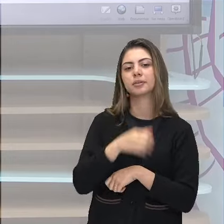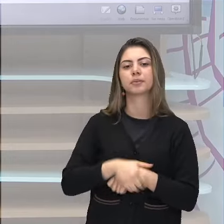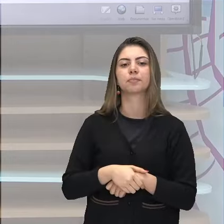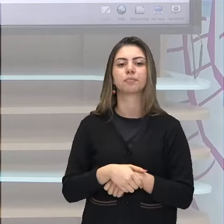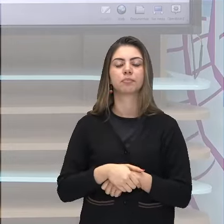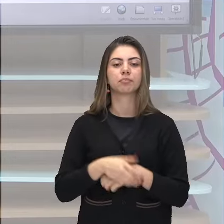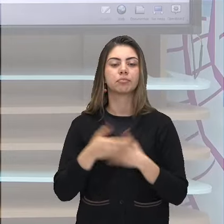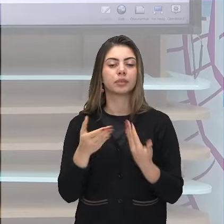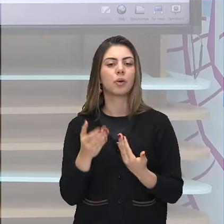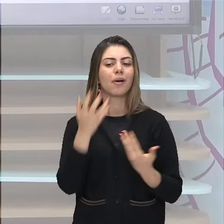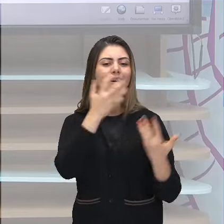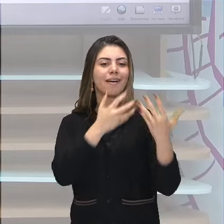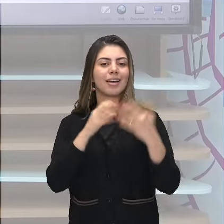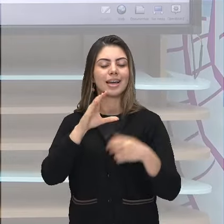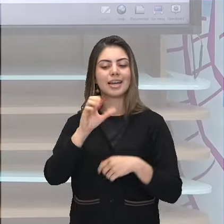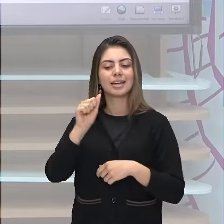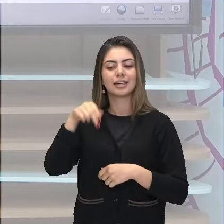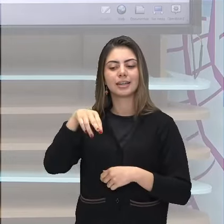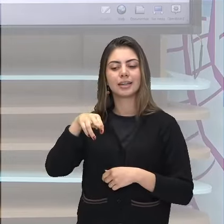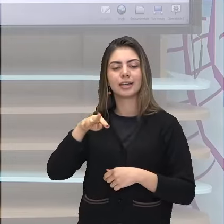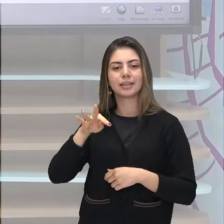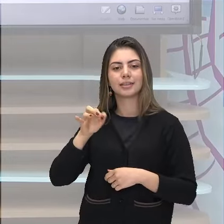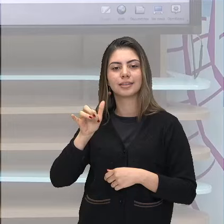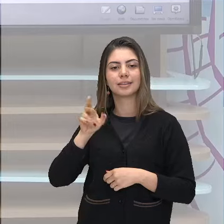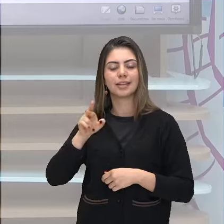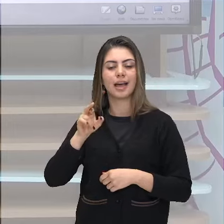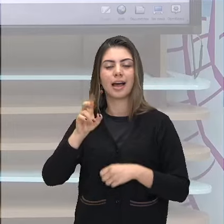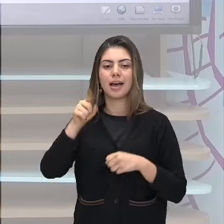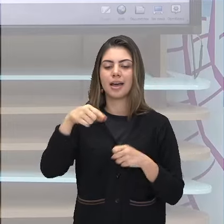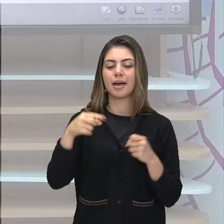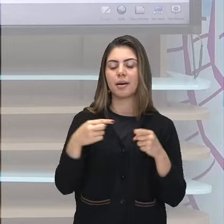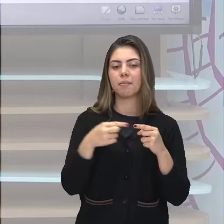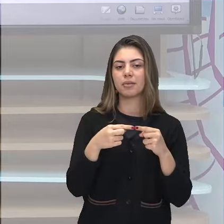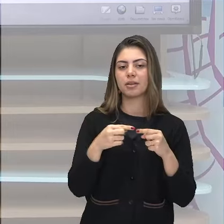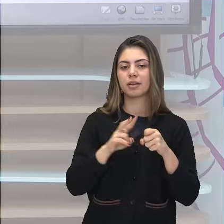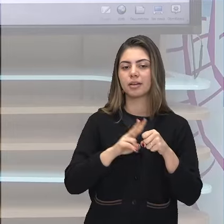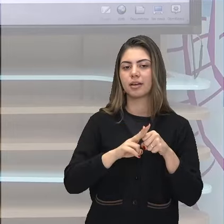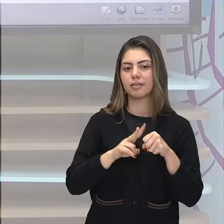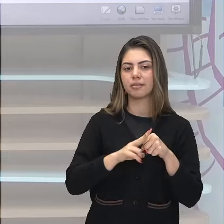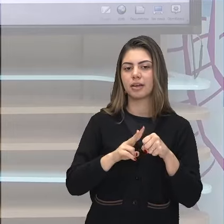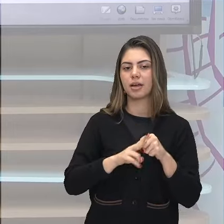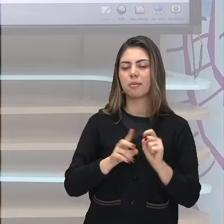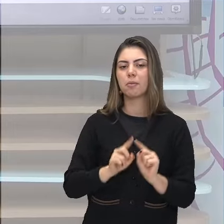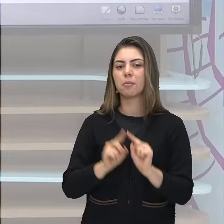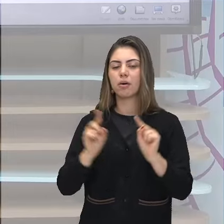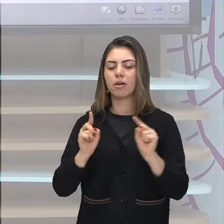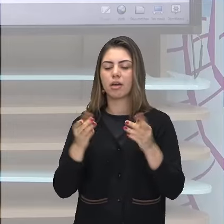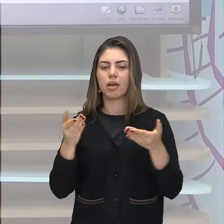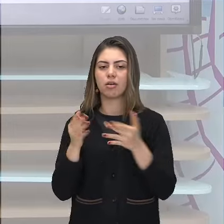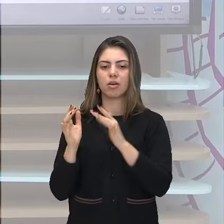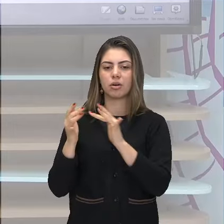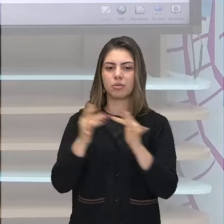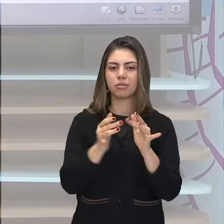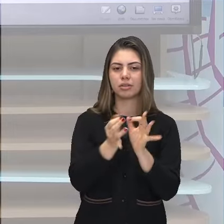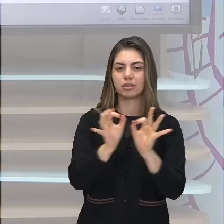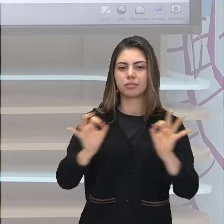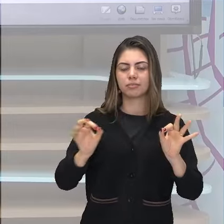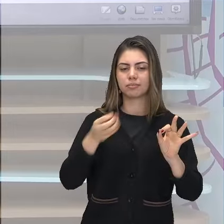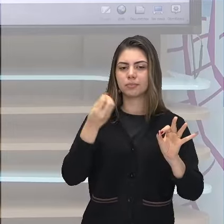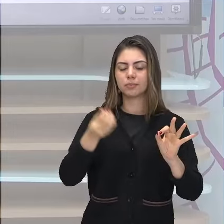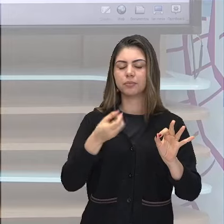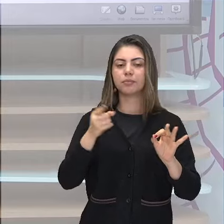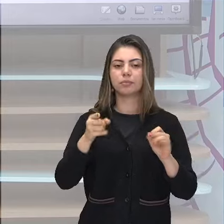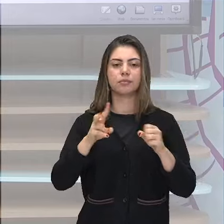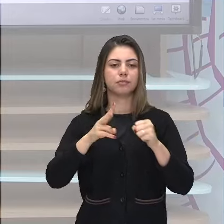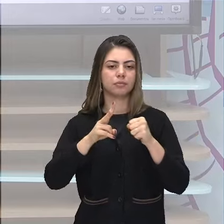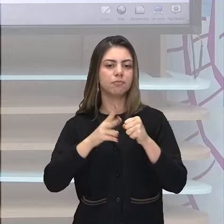da palavra cantar é verbo, mas nesse contexto, o cantar dos pássaros é lindo, esse verbo ele